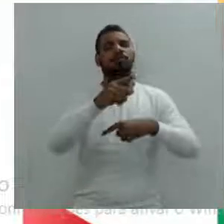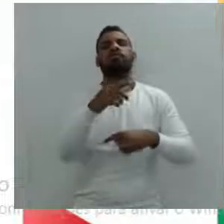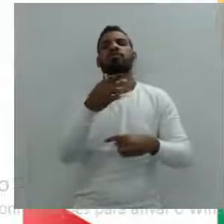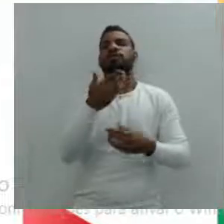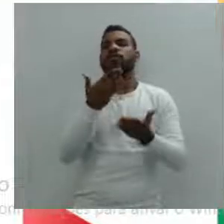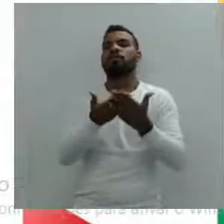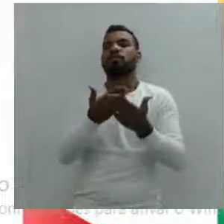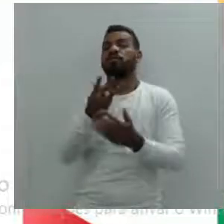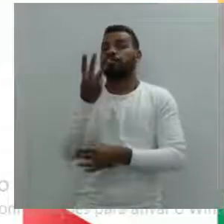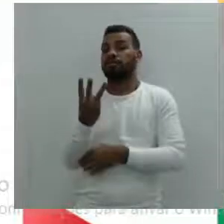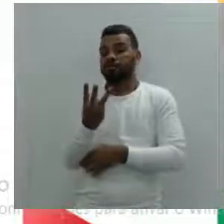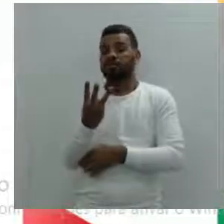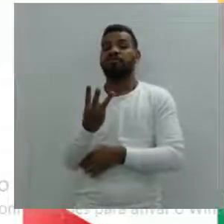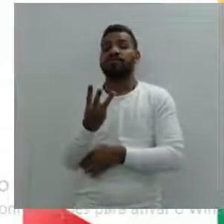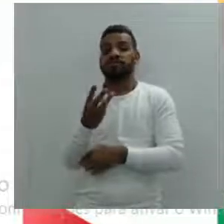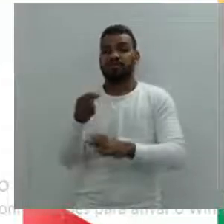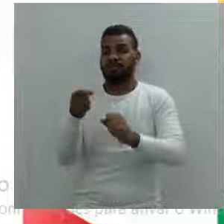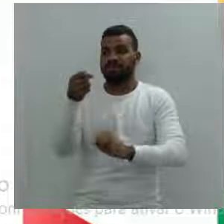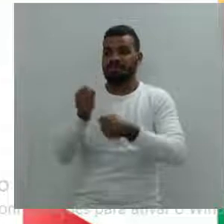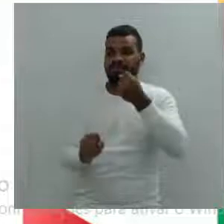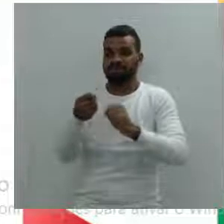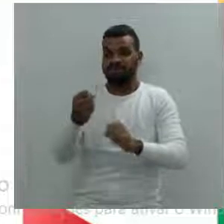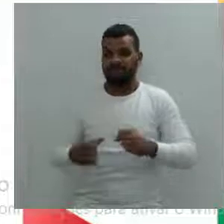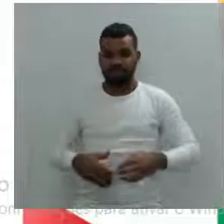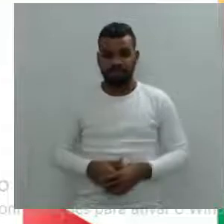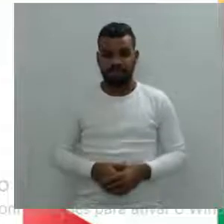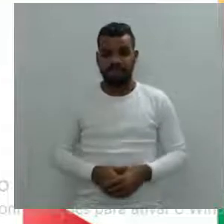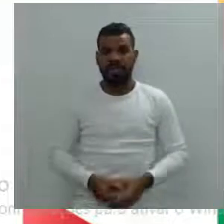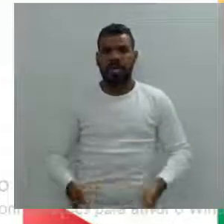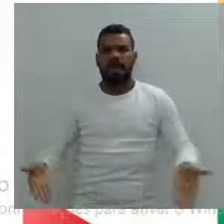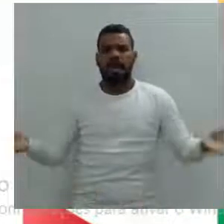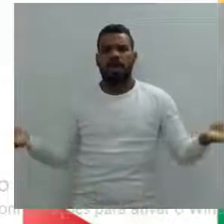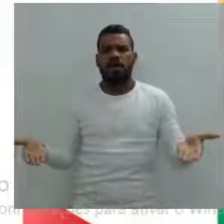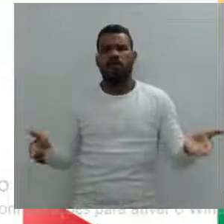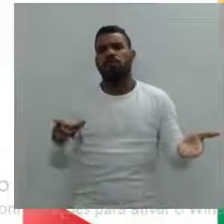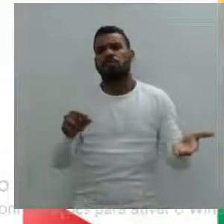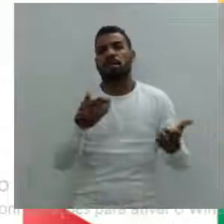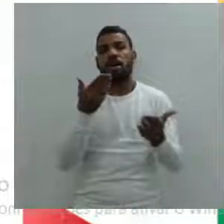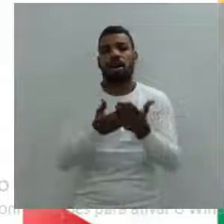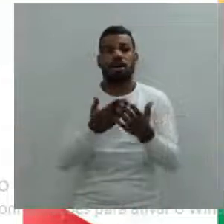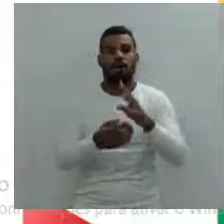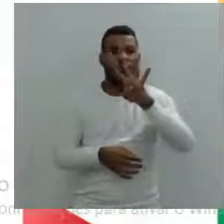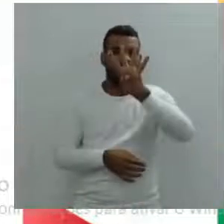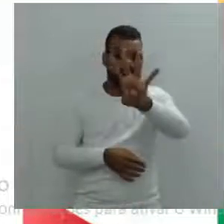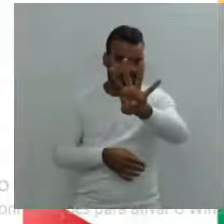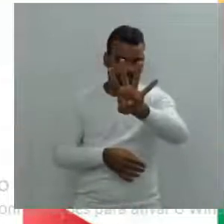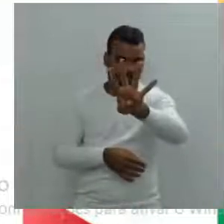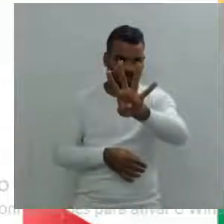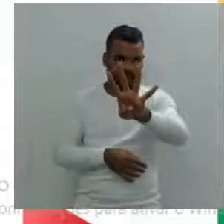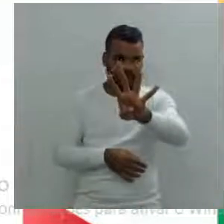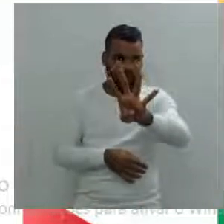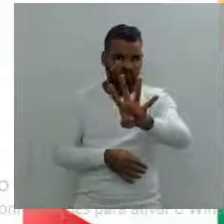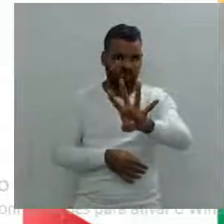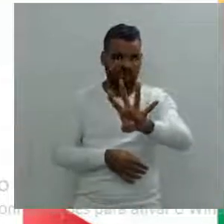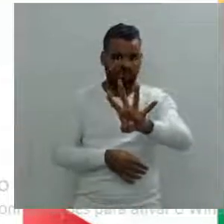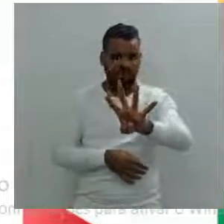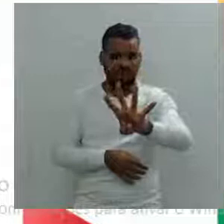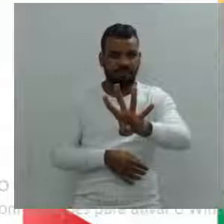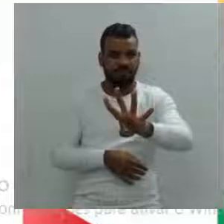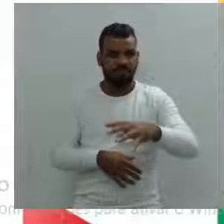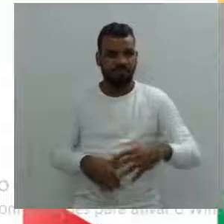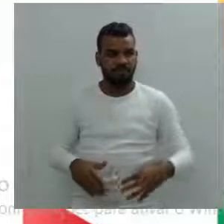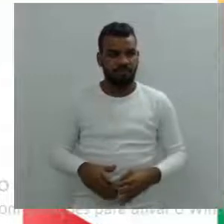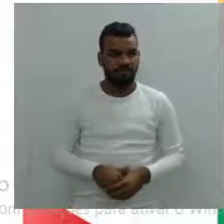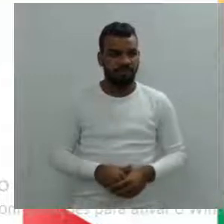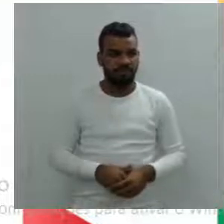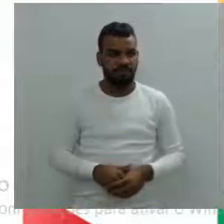a Revolução Industrial. E agora a gente vai para a aula 4, né? Então, antes de